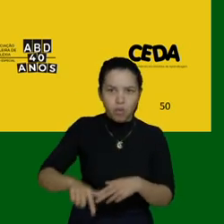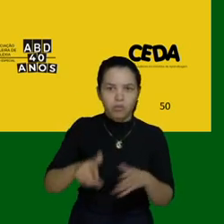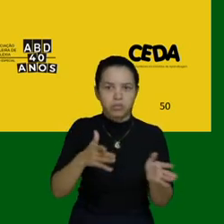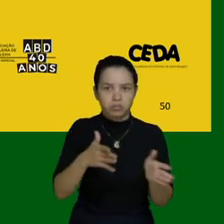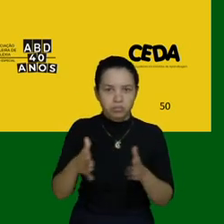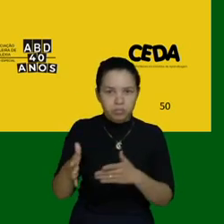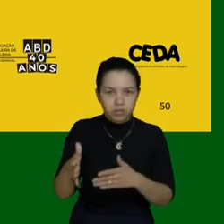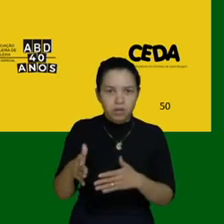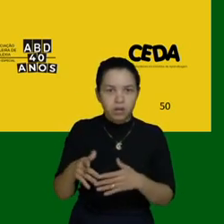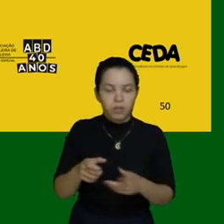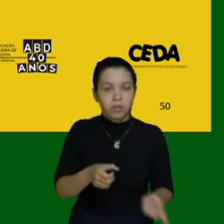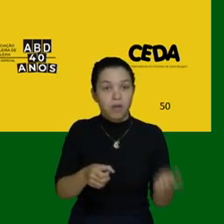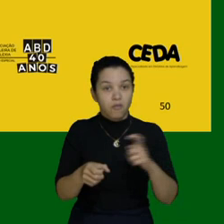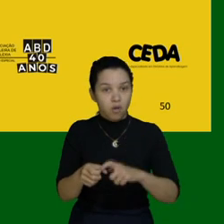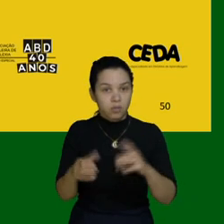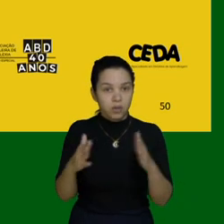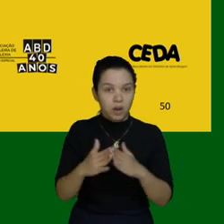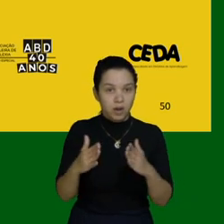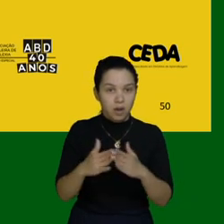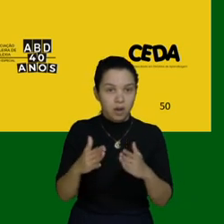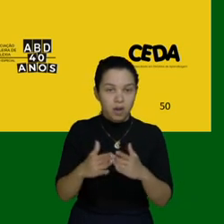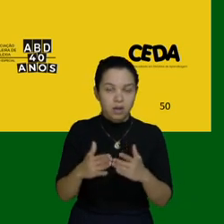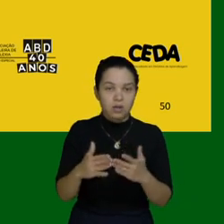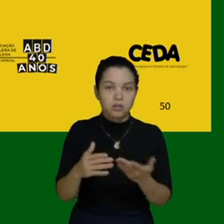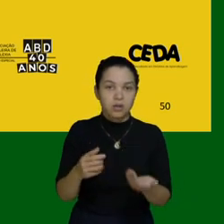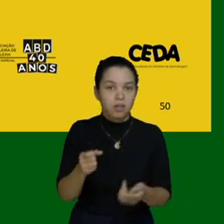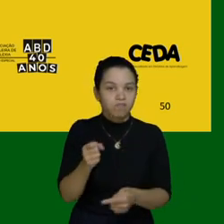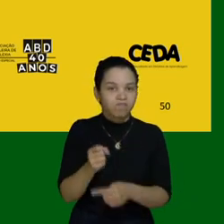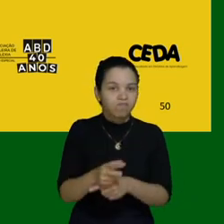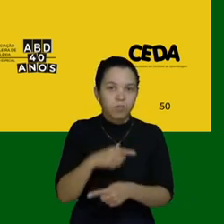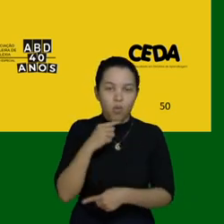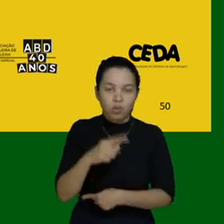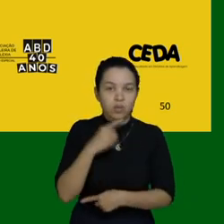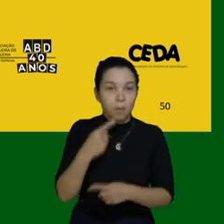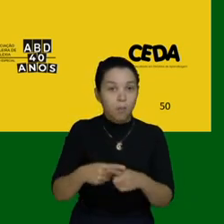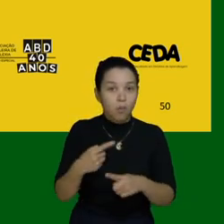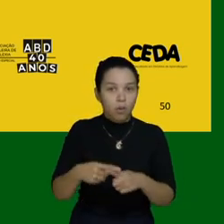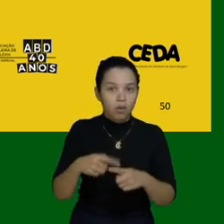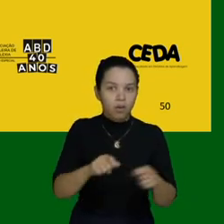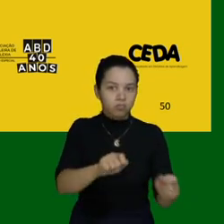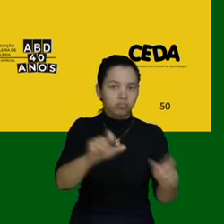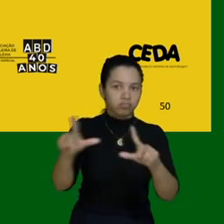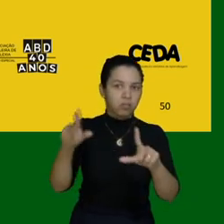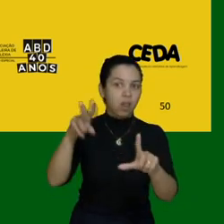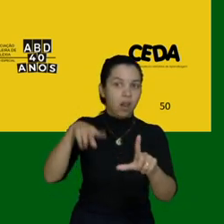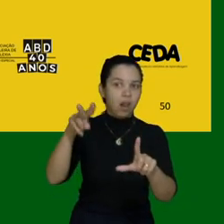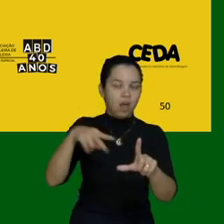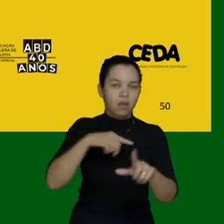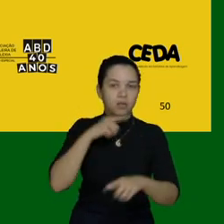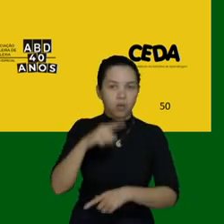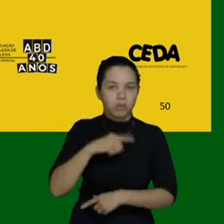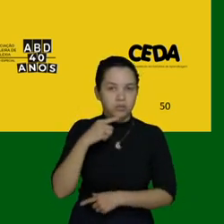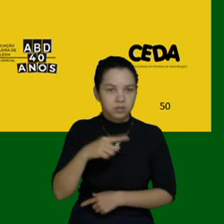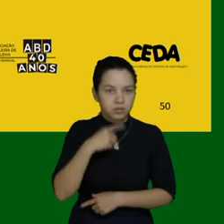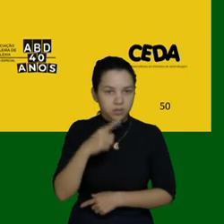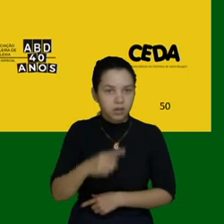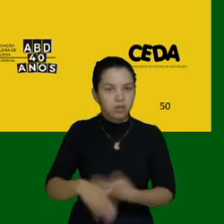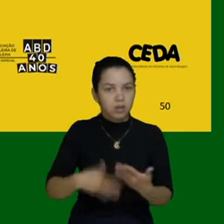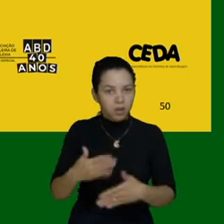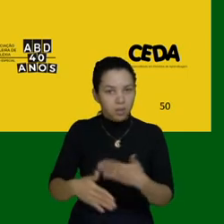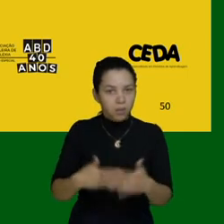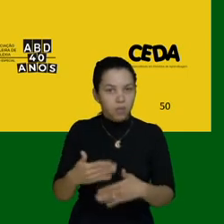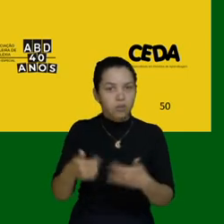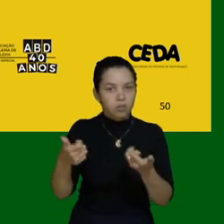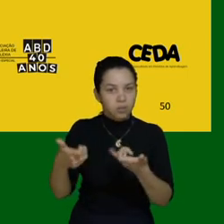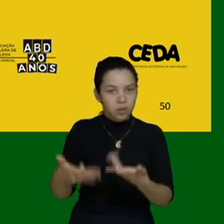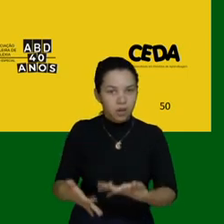que ela vai para casa não consegue o emprego porque ela não conseguia ler o telepon E aí Vai contando a aventura dela até que ela encontra